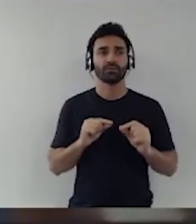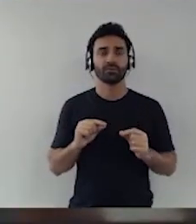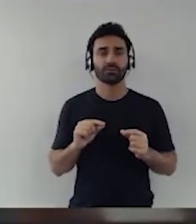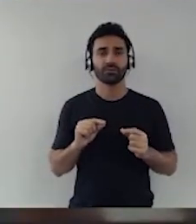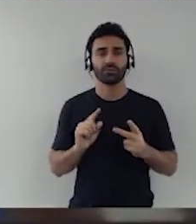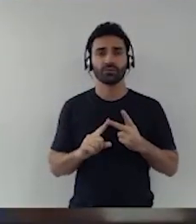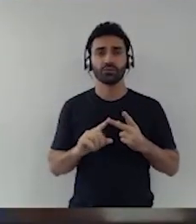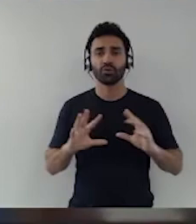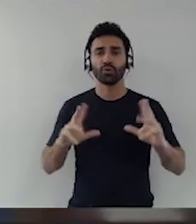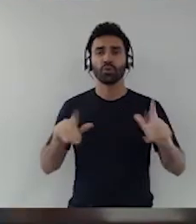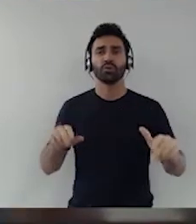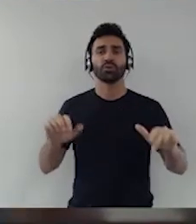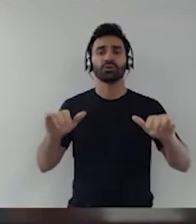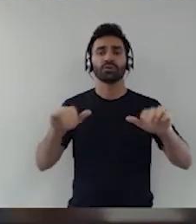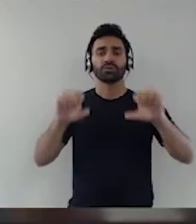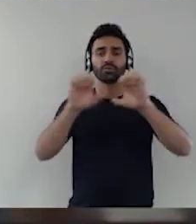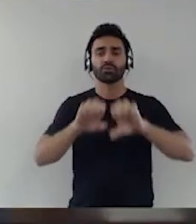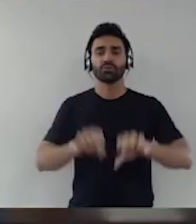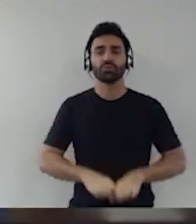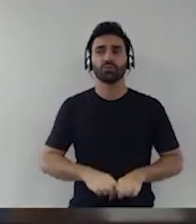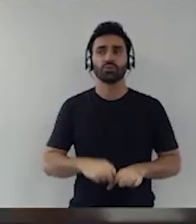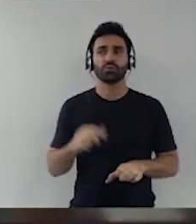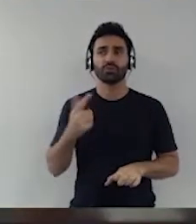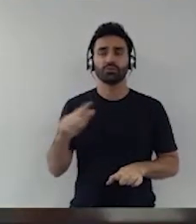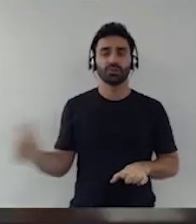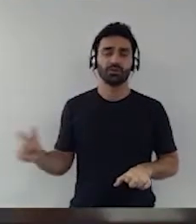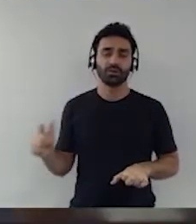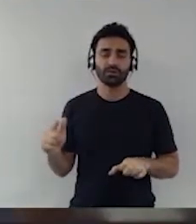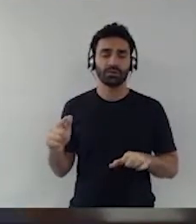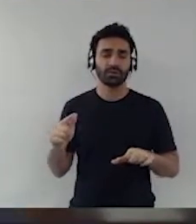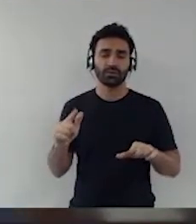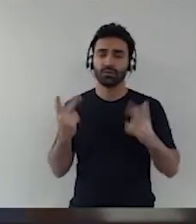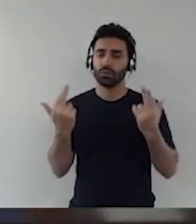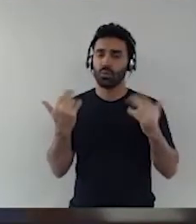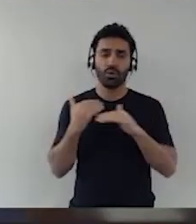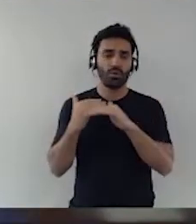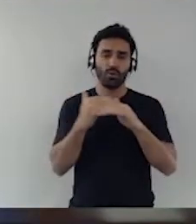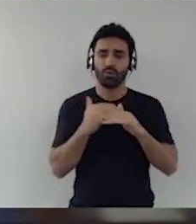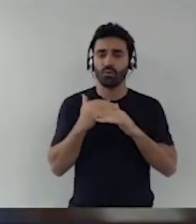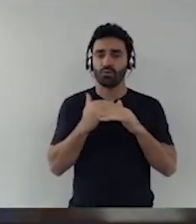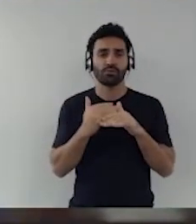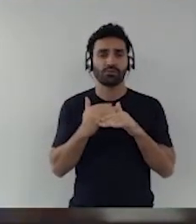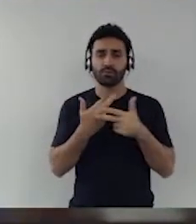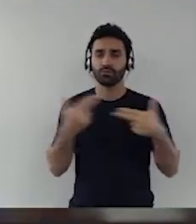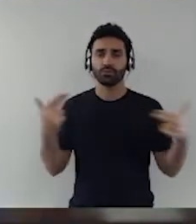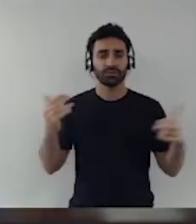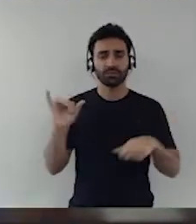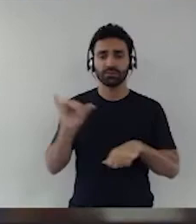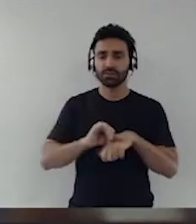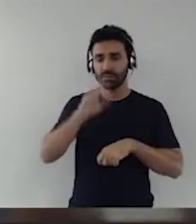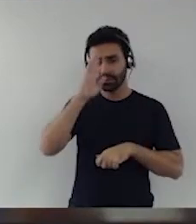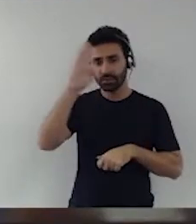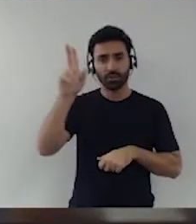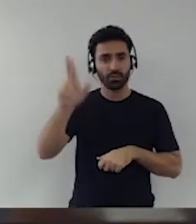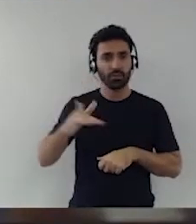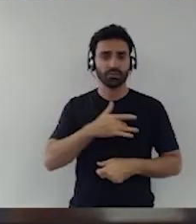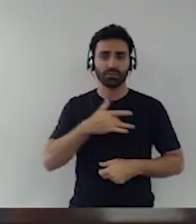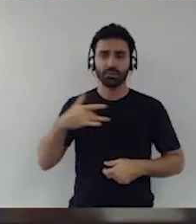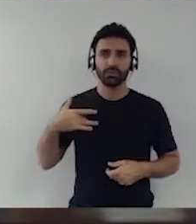a estrutura de desigualdade que esse país tem no que diz respeito a questões tão centrais como a saúde.